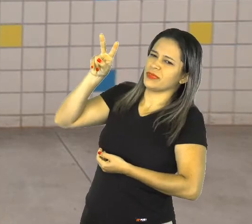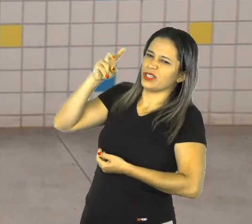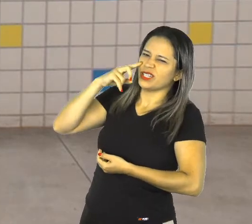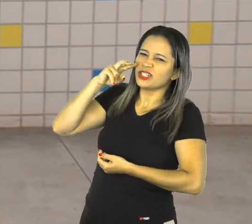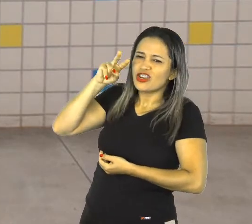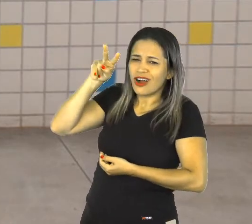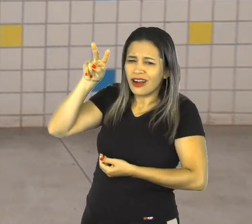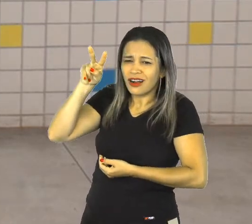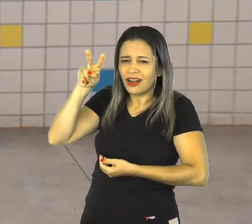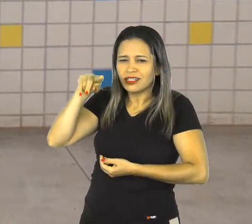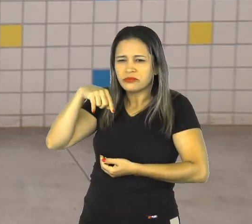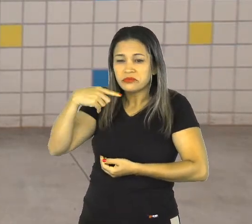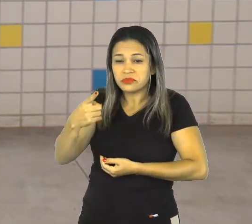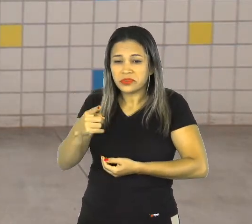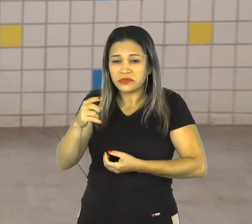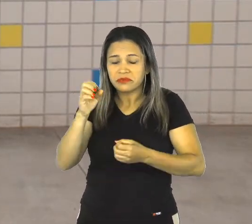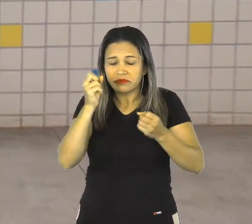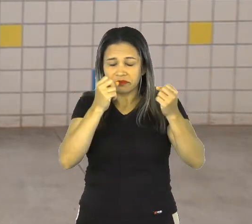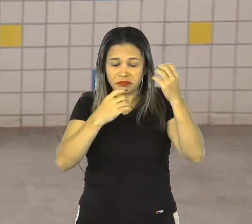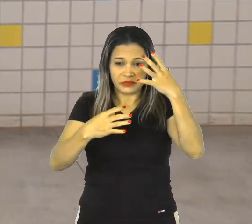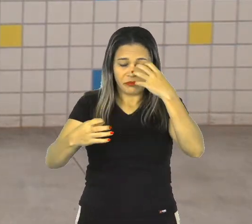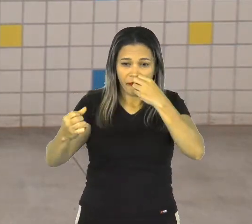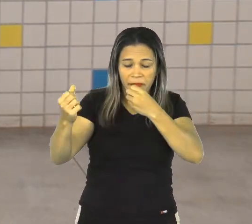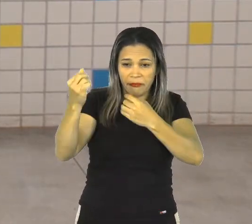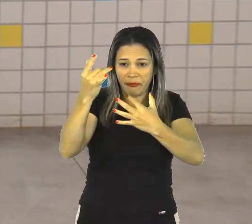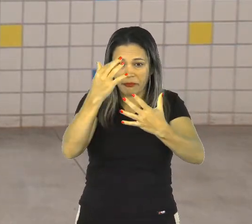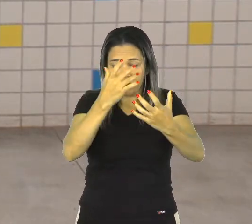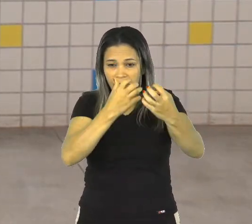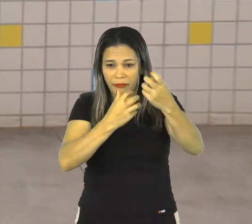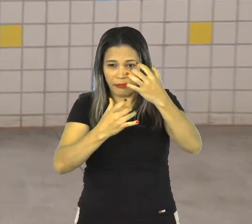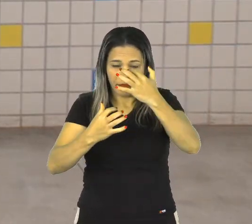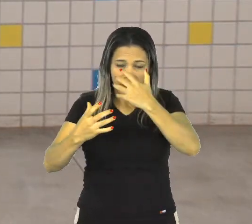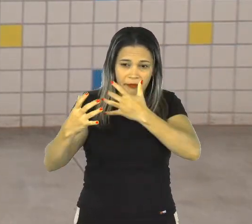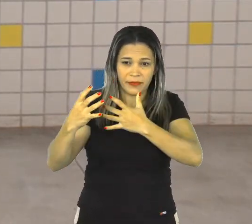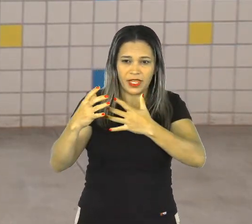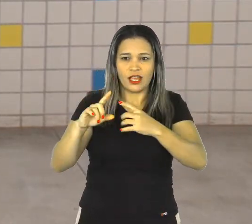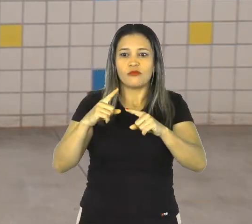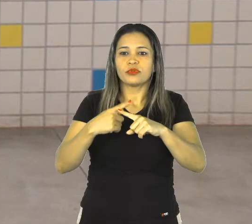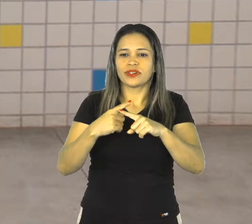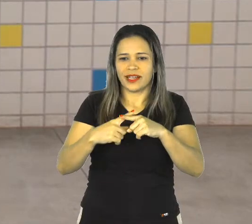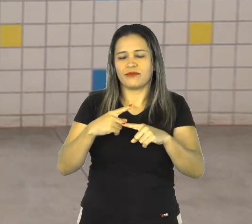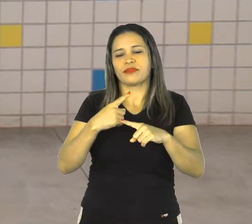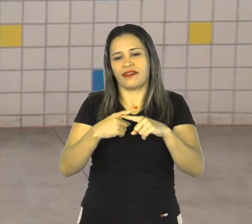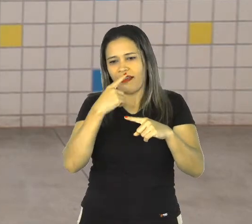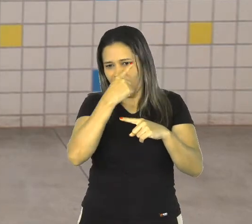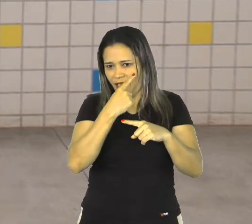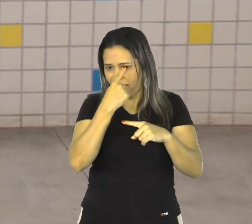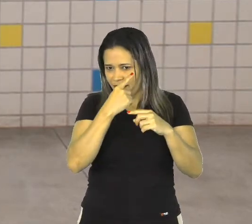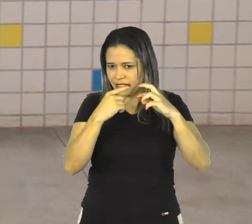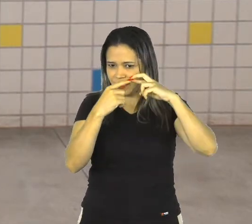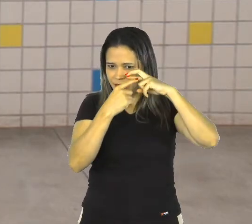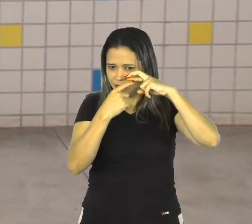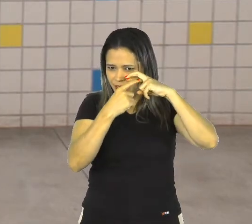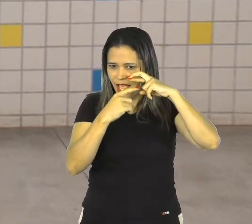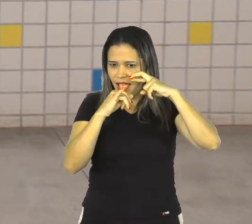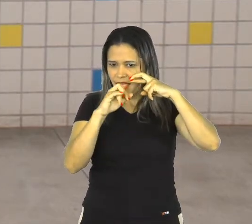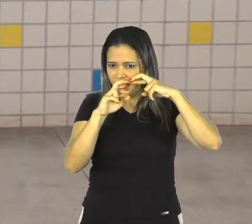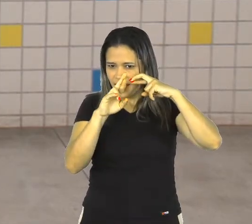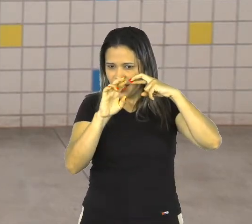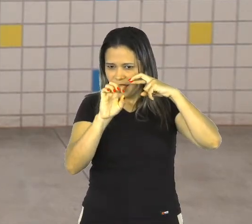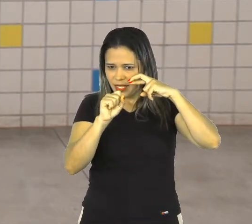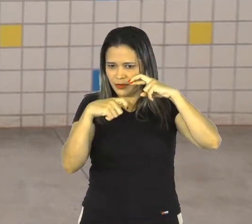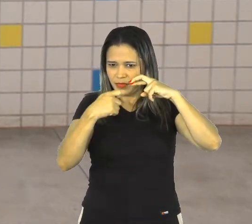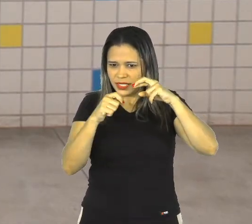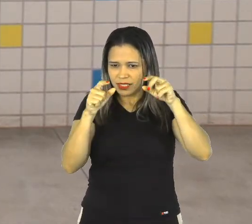luz, né, um pouquinho nos nossos olhos? Porque a íris está se adaptando para ela diminuir nesse momento, para que os nossos